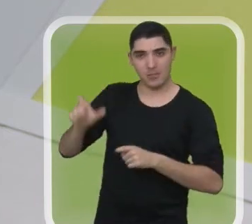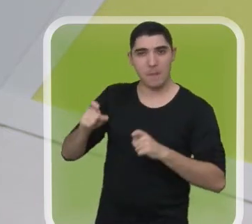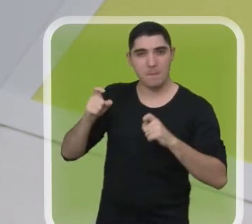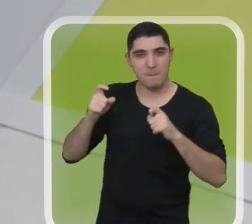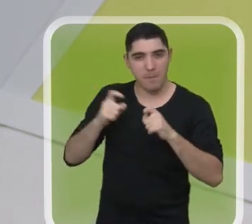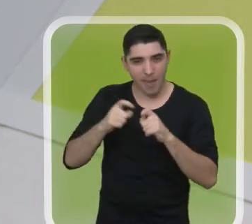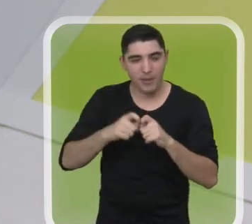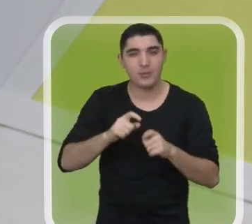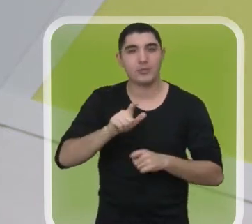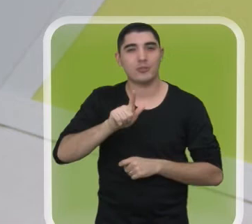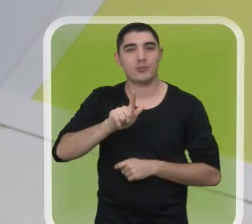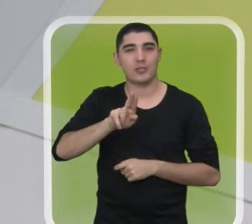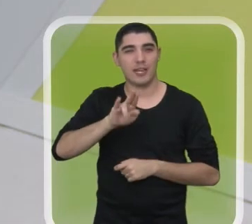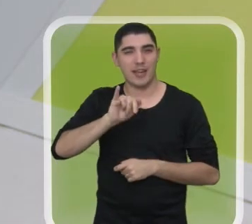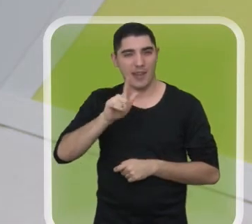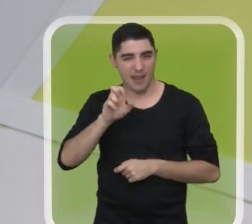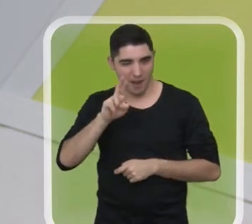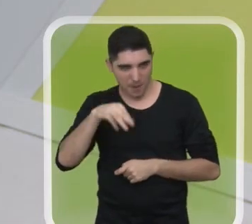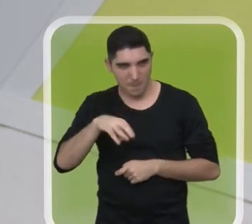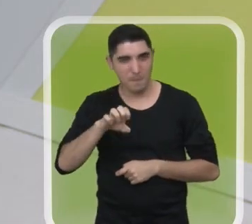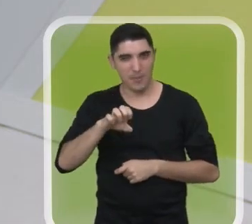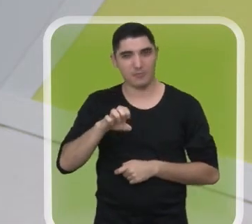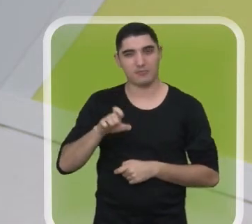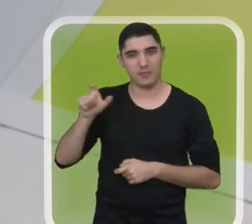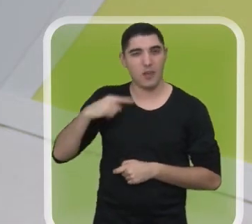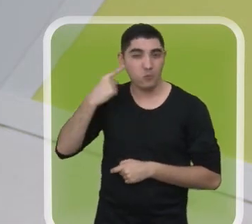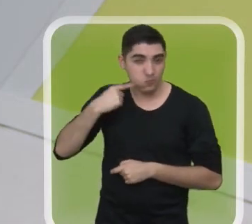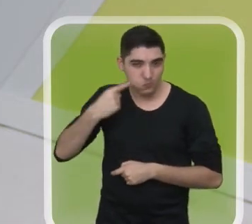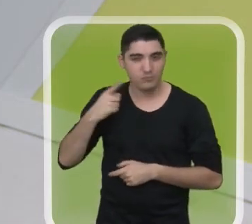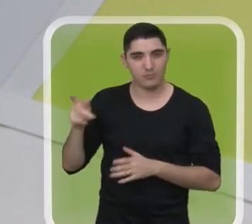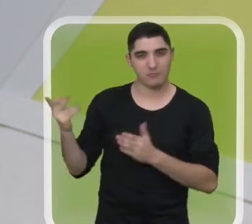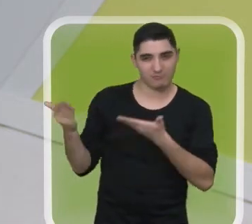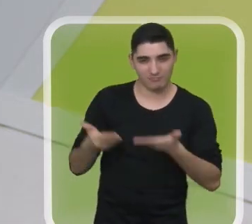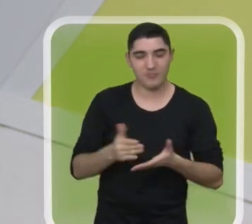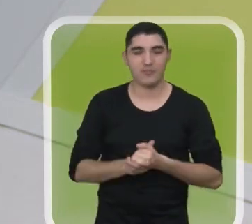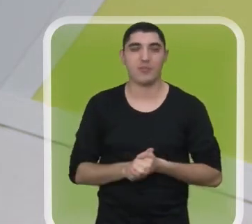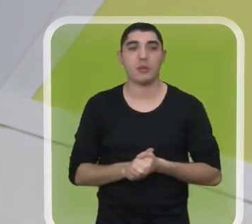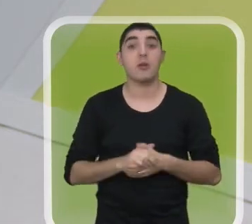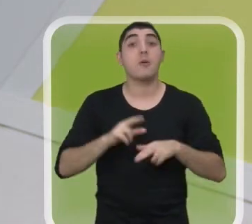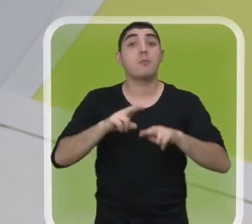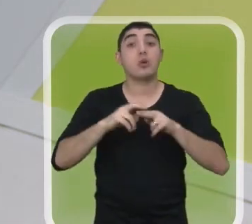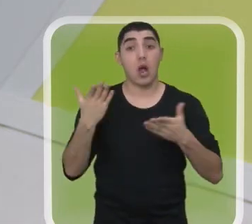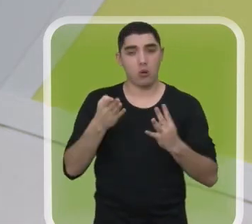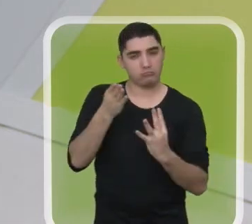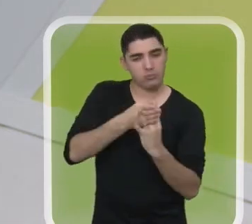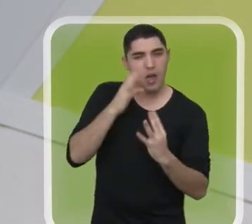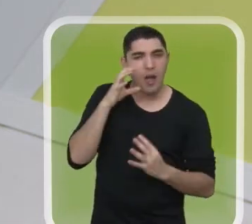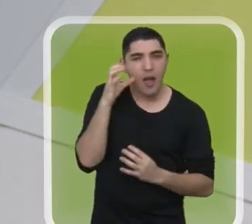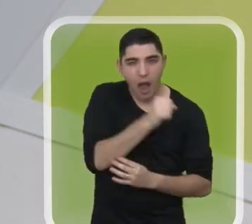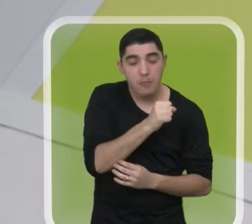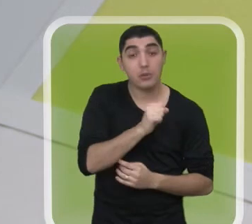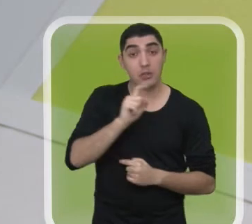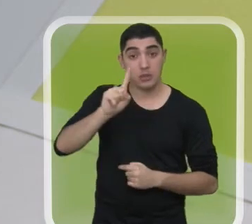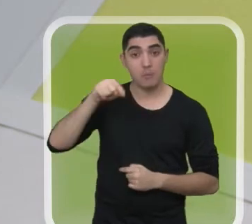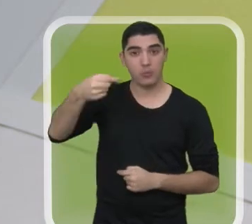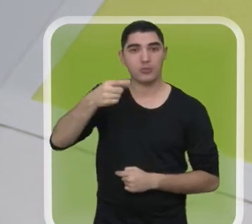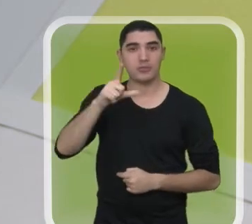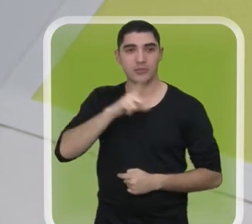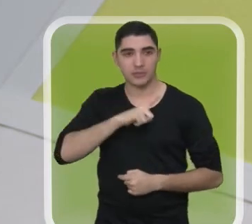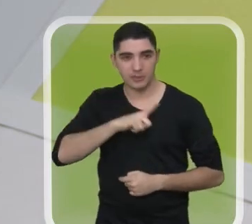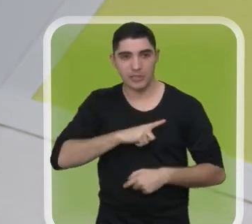certeza para trazer mais informação para a gente. Galera, a gente vai para um rápido intervalo, rapidinho, já tem Joseense, tem